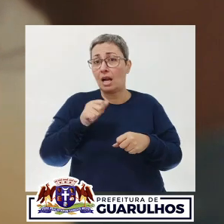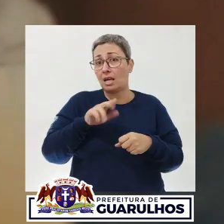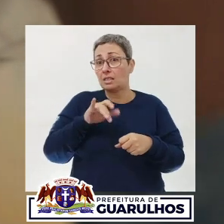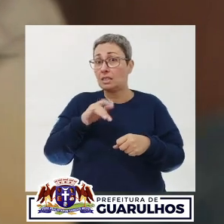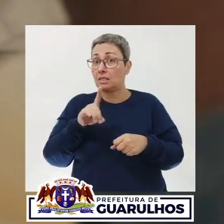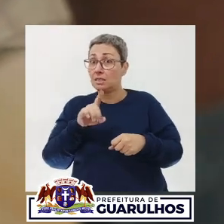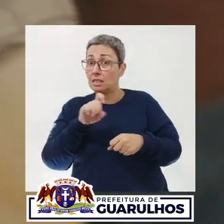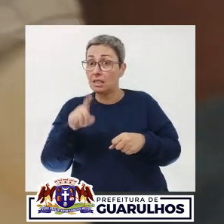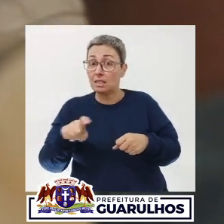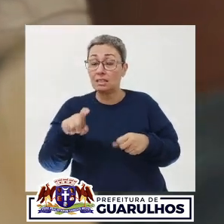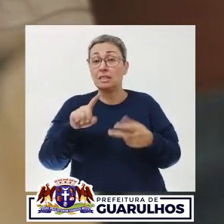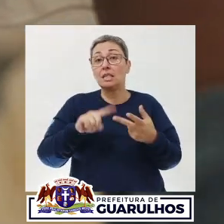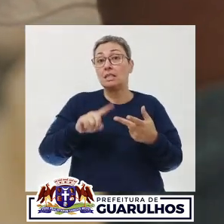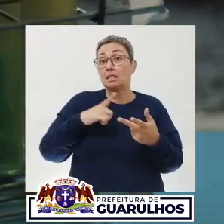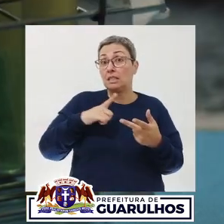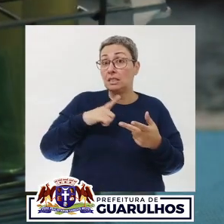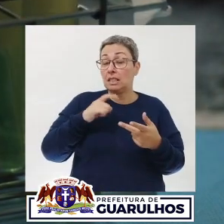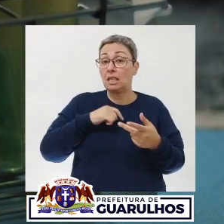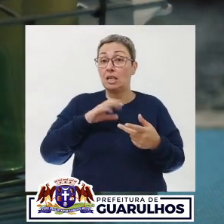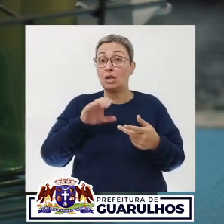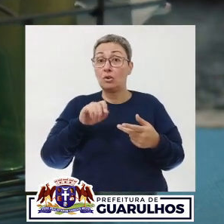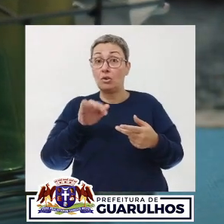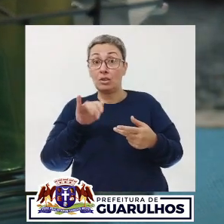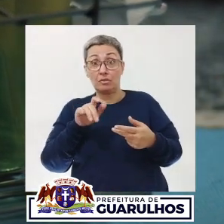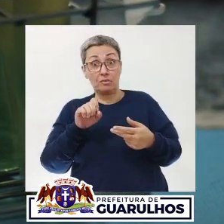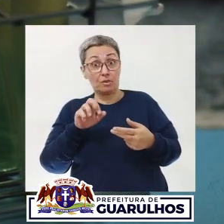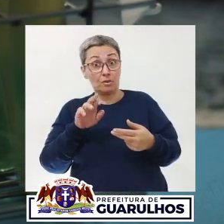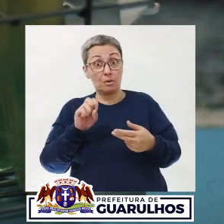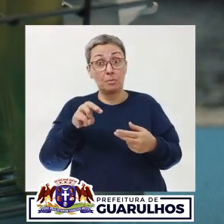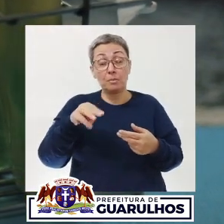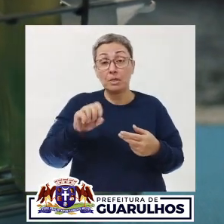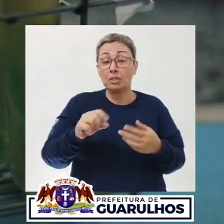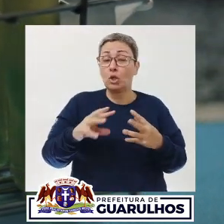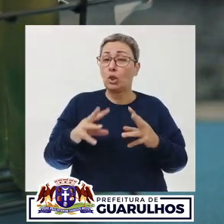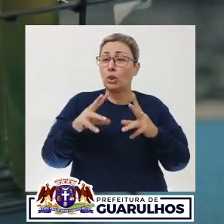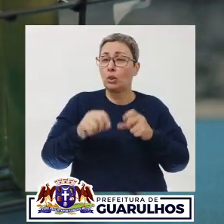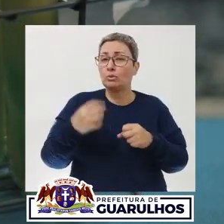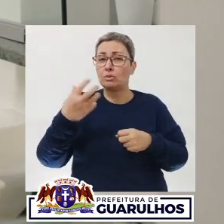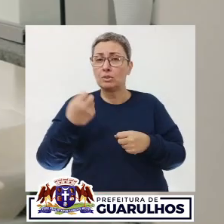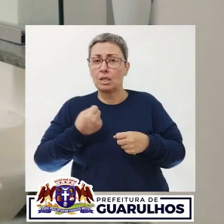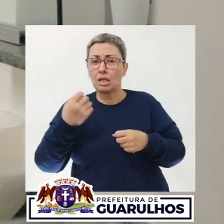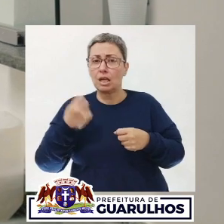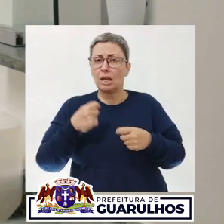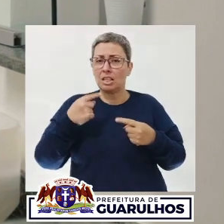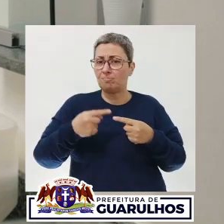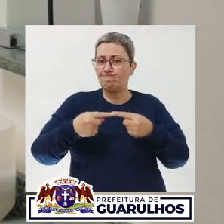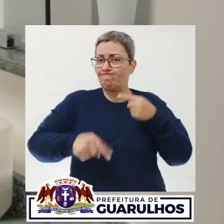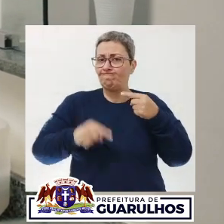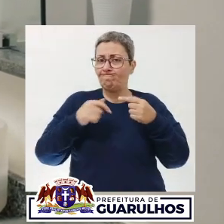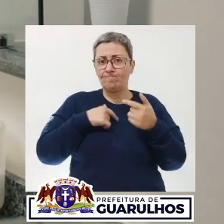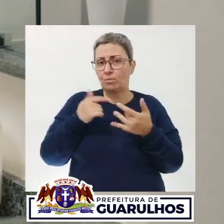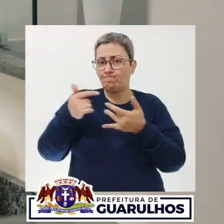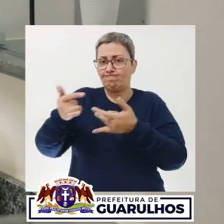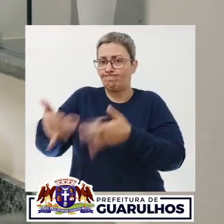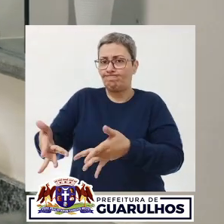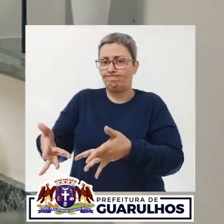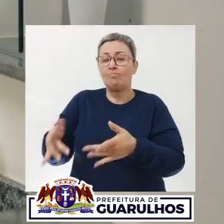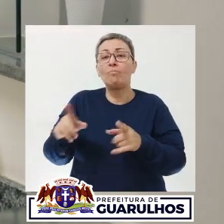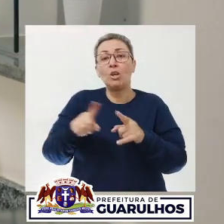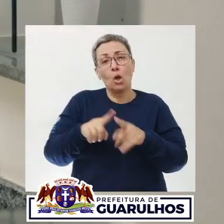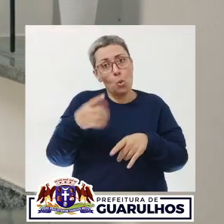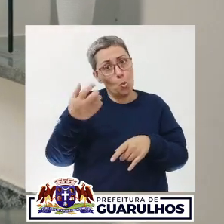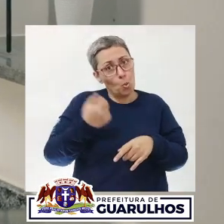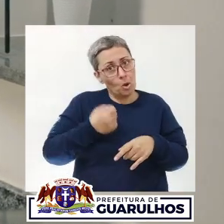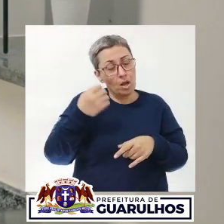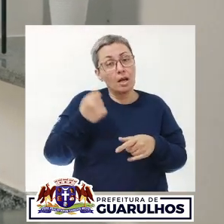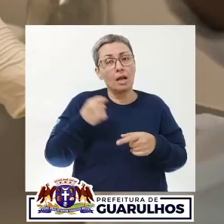tem presença de acidez ou não, para verificar se tem presença de coliformes ou não. Todos os leites que são não conformes, eles